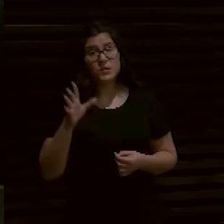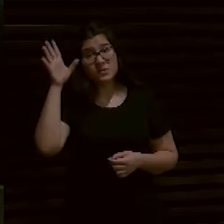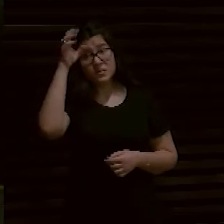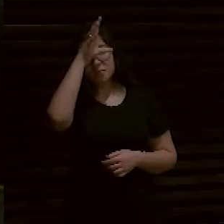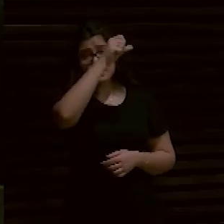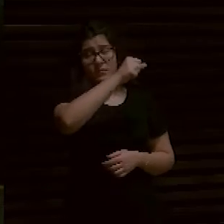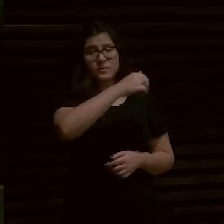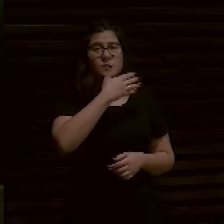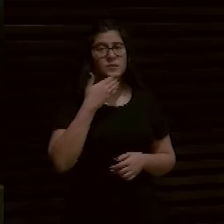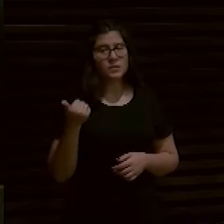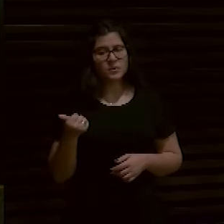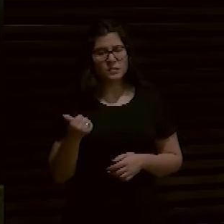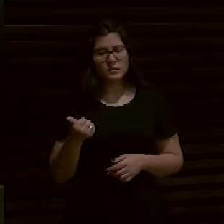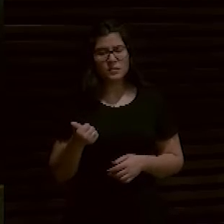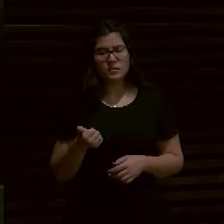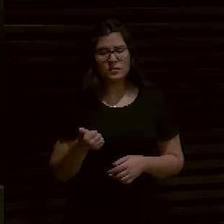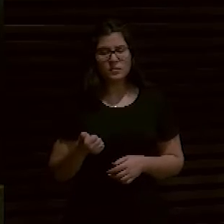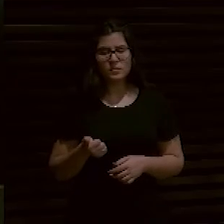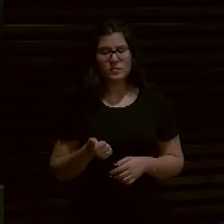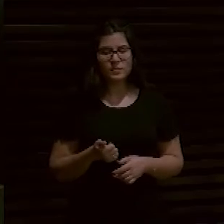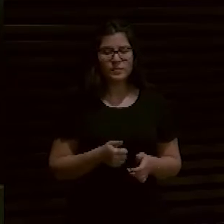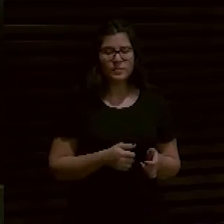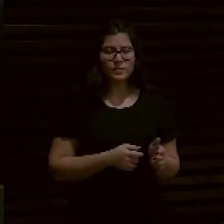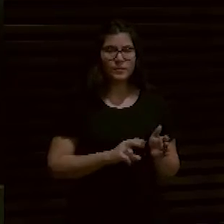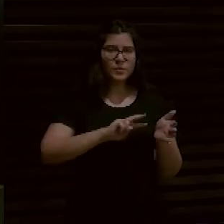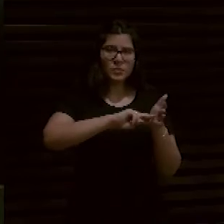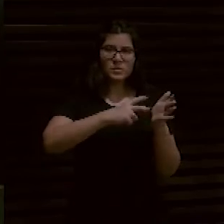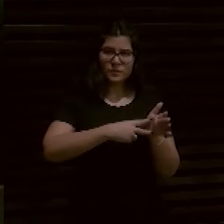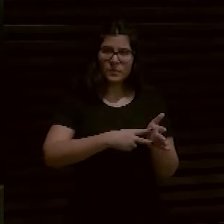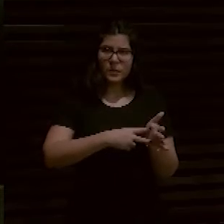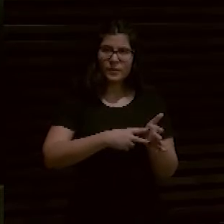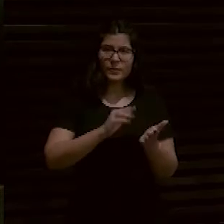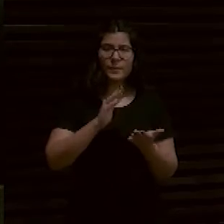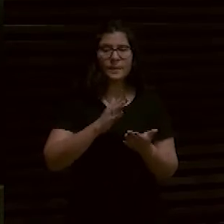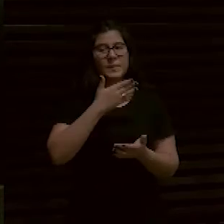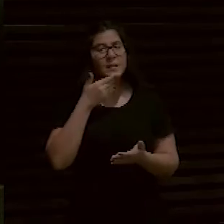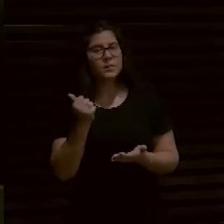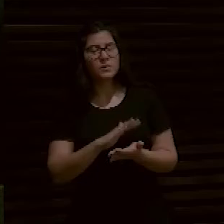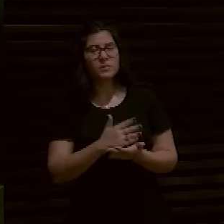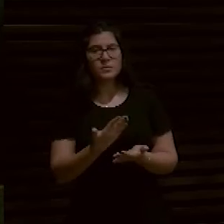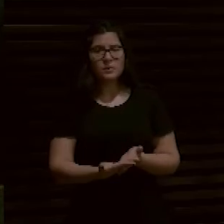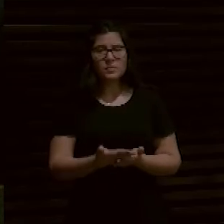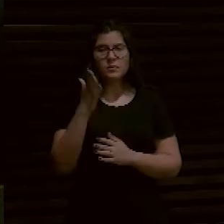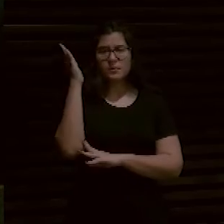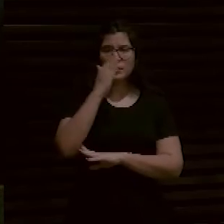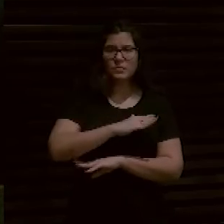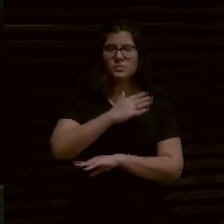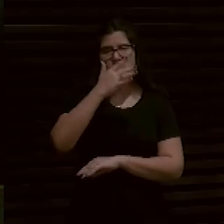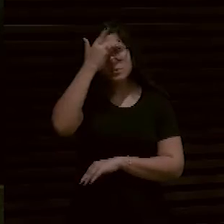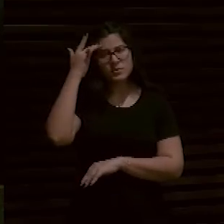compreender melhor isso no original, talvez a melhor tradução seria: maldito o